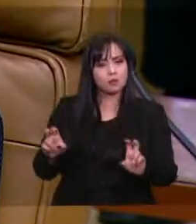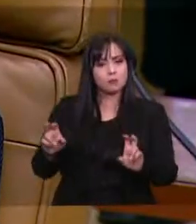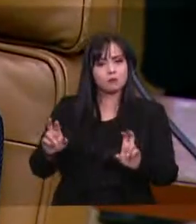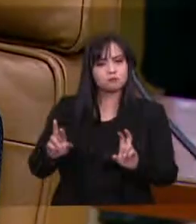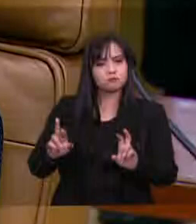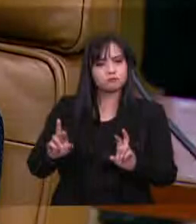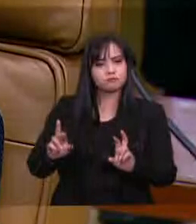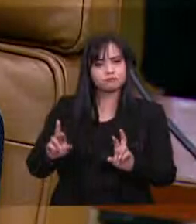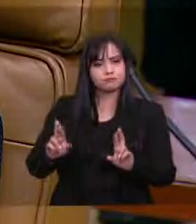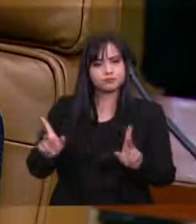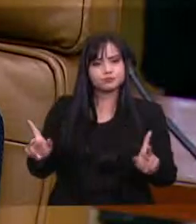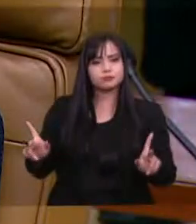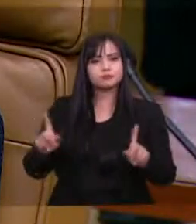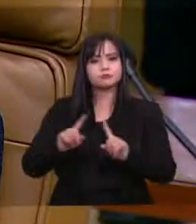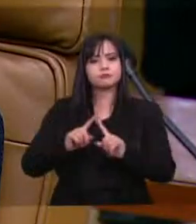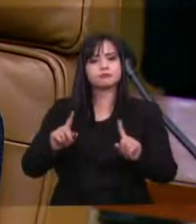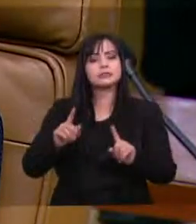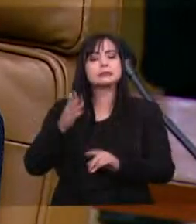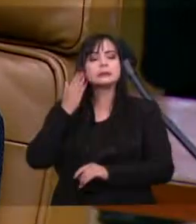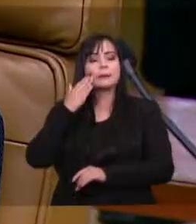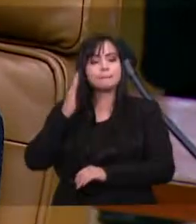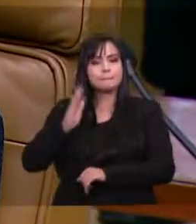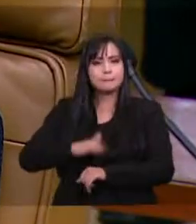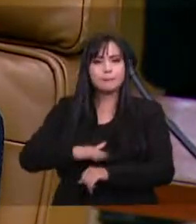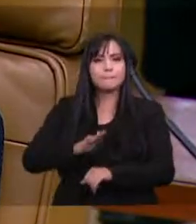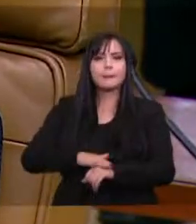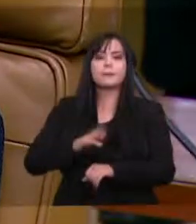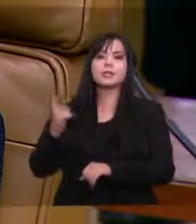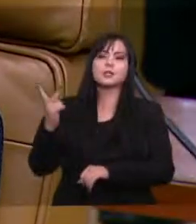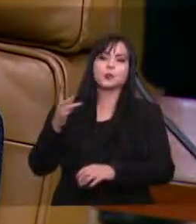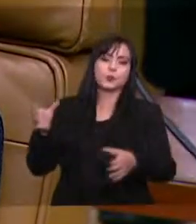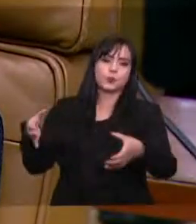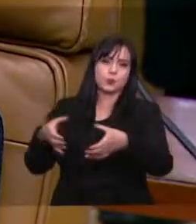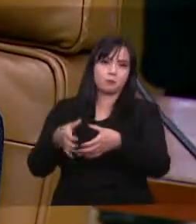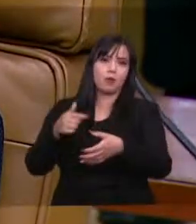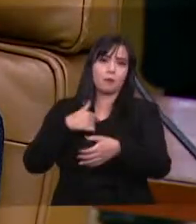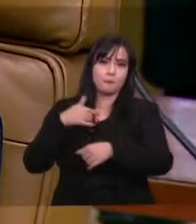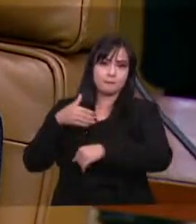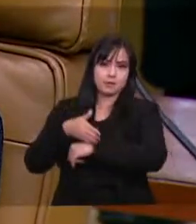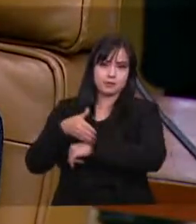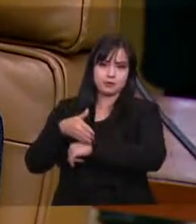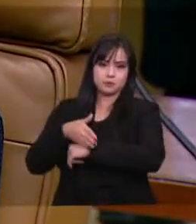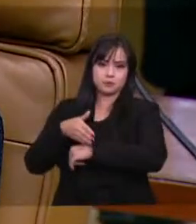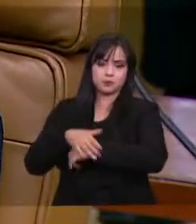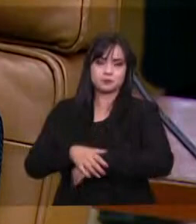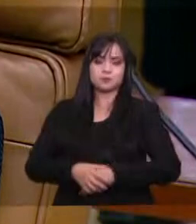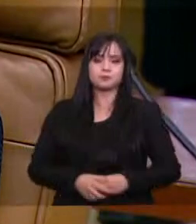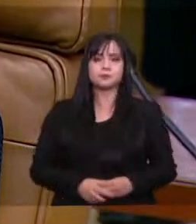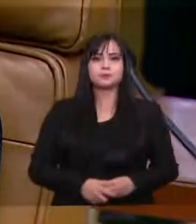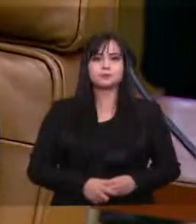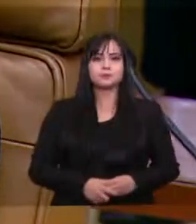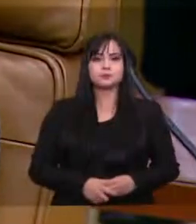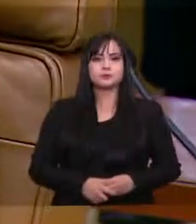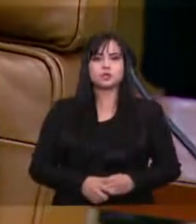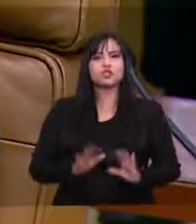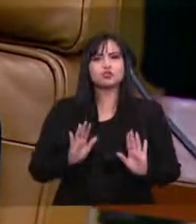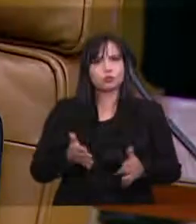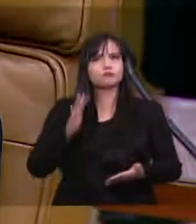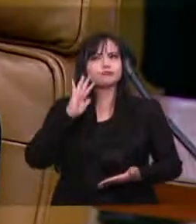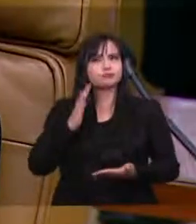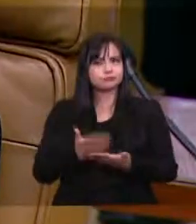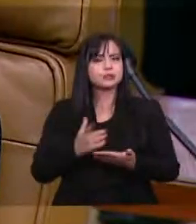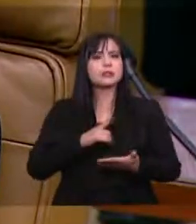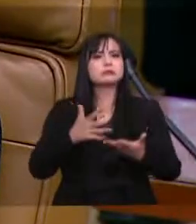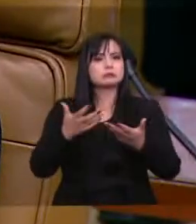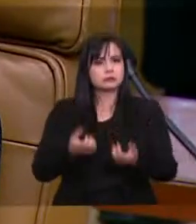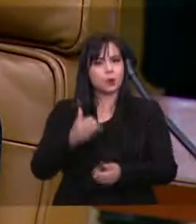controversa reconheço ainda mais que no âmbito da segunda turma da qual faço parte sou vencido e já tenha